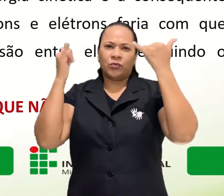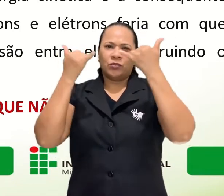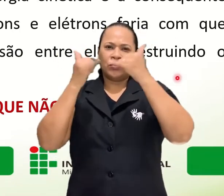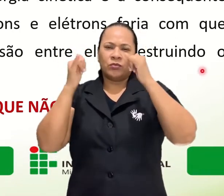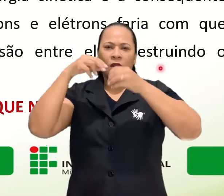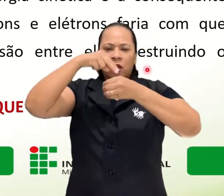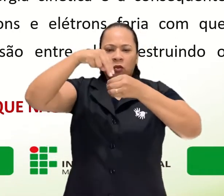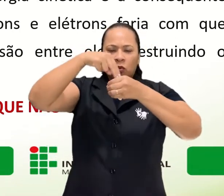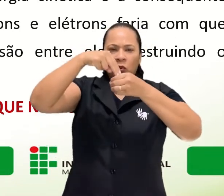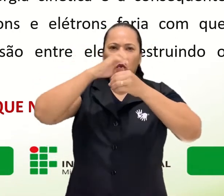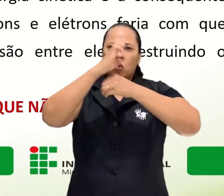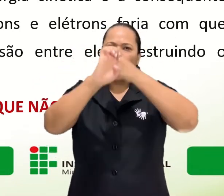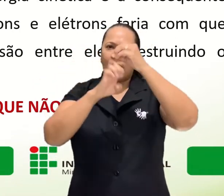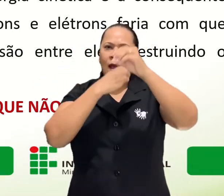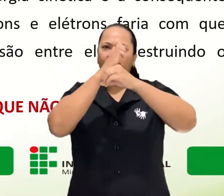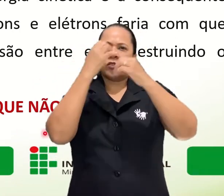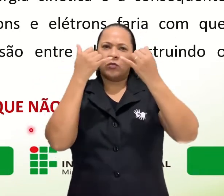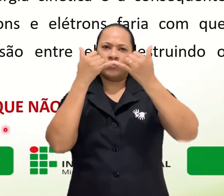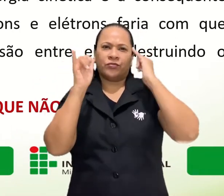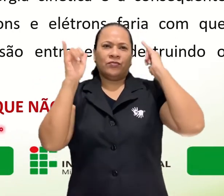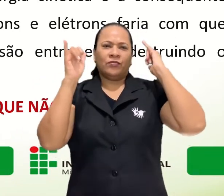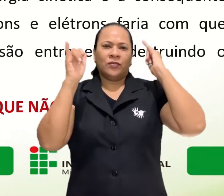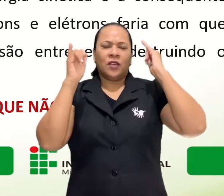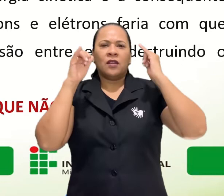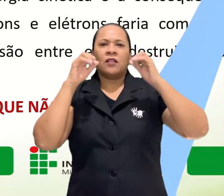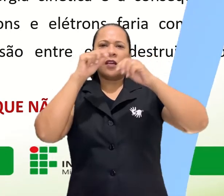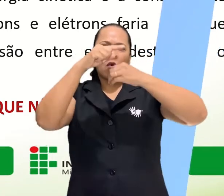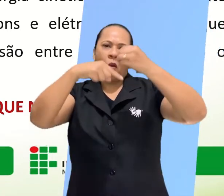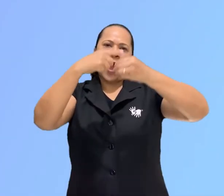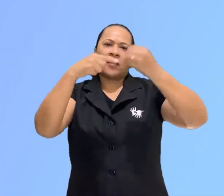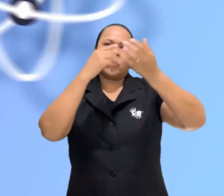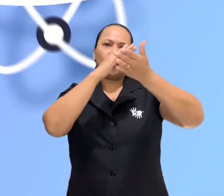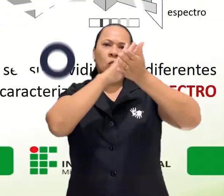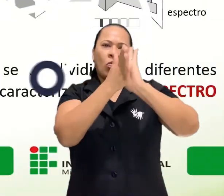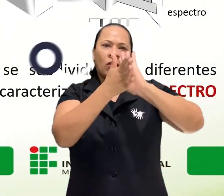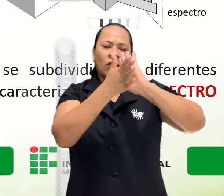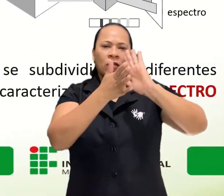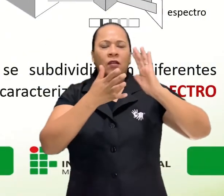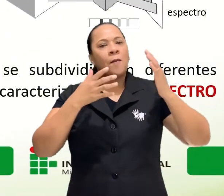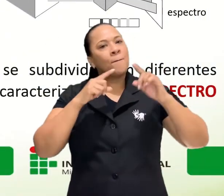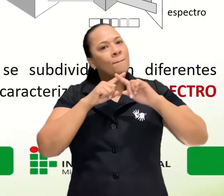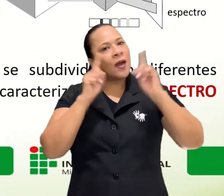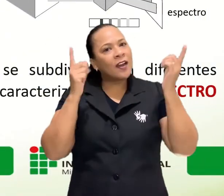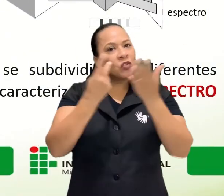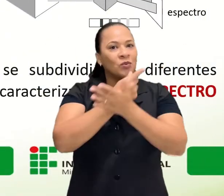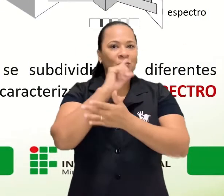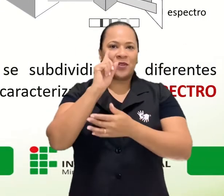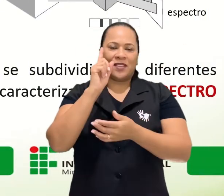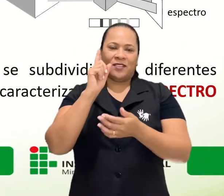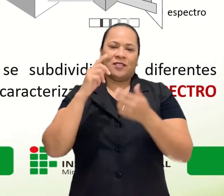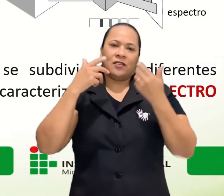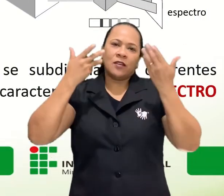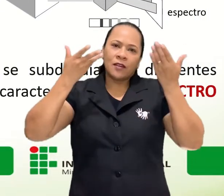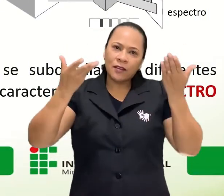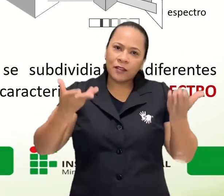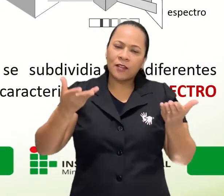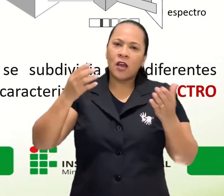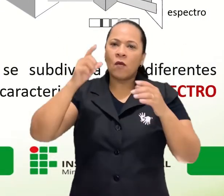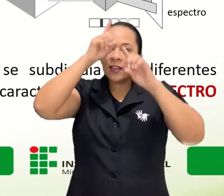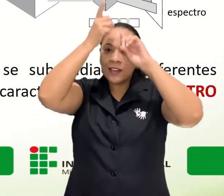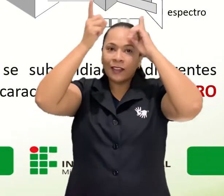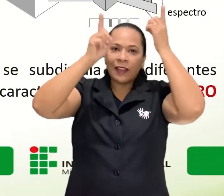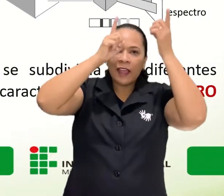elétron, destruindo o átomo, algo que não ocorre. As ideias de Niels Bohr, apoiado por